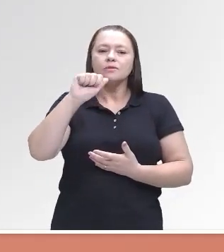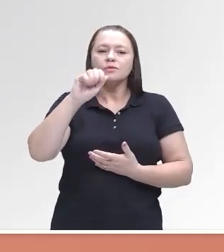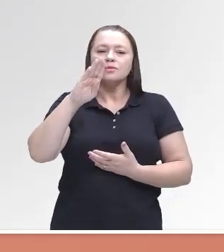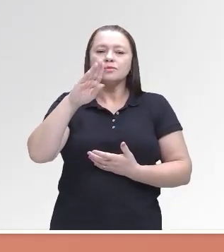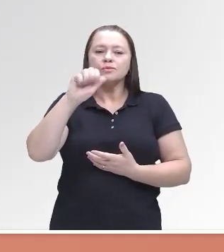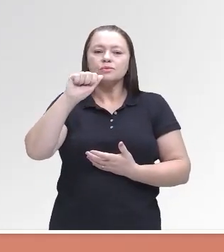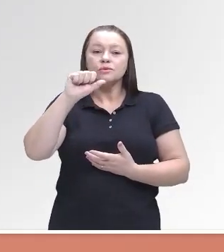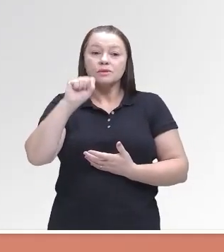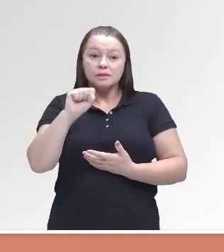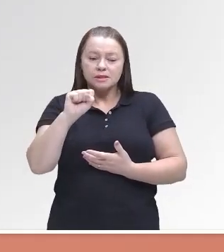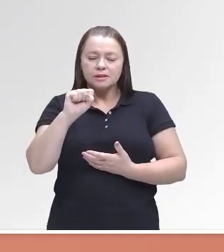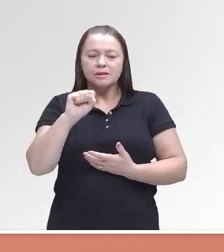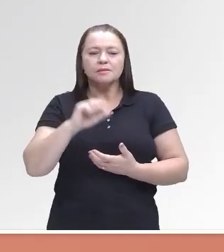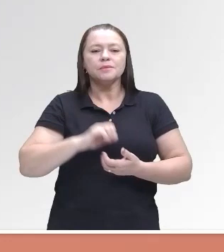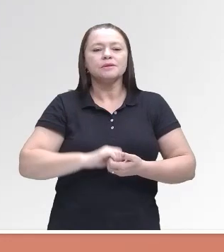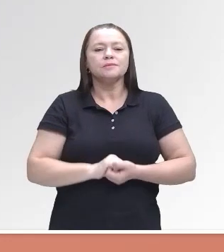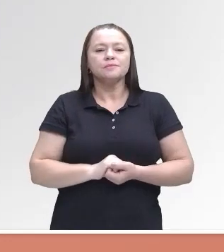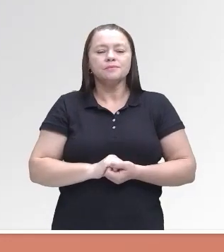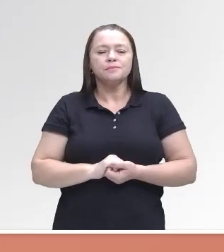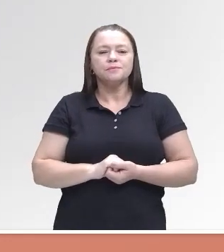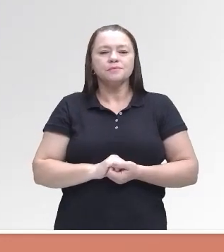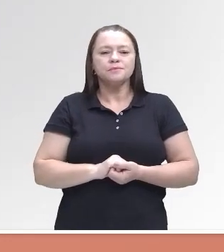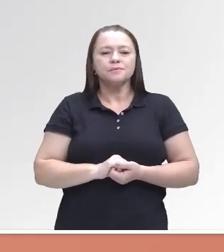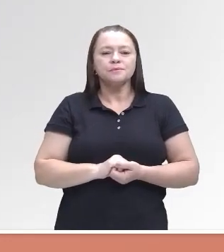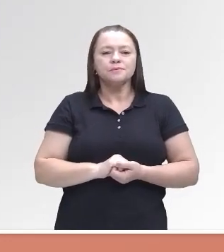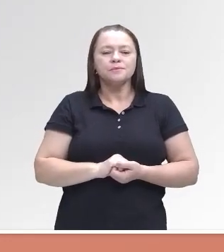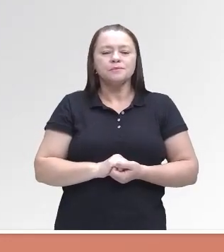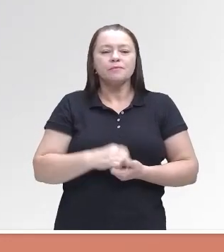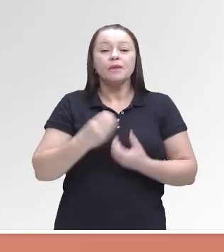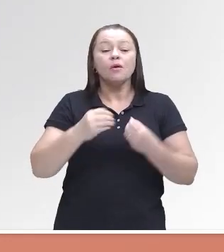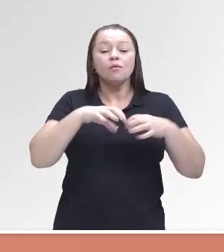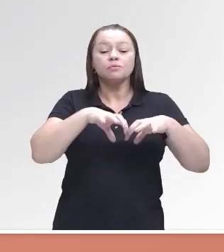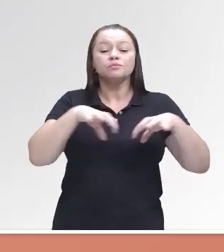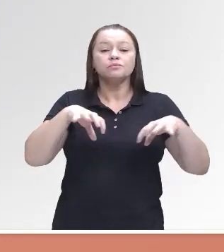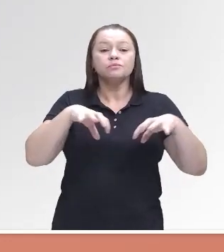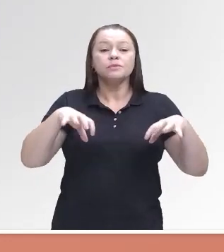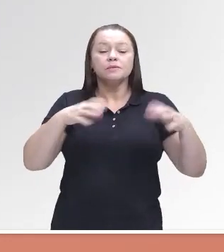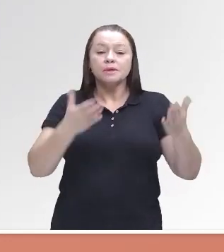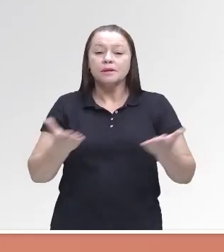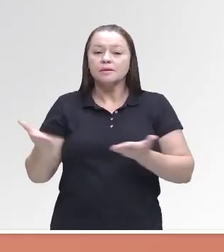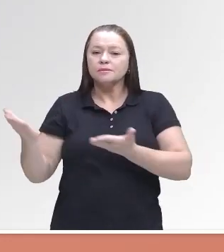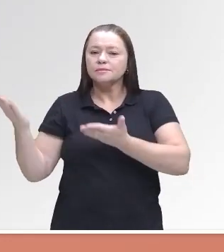teremos quantas sílabas? 4. Como fica a separação?